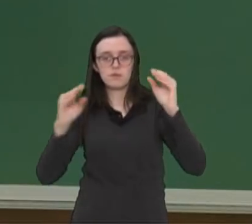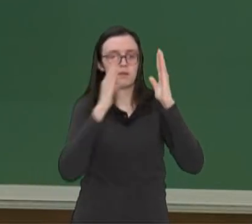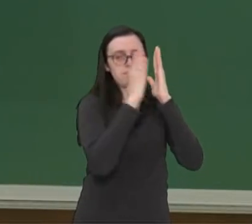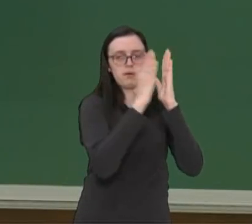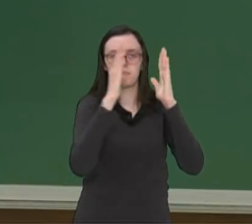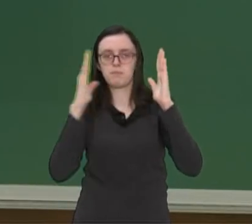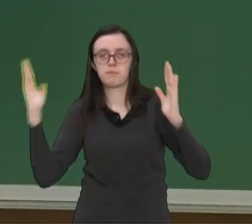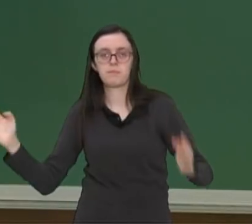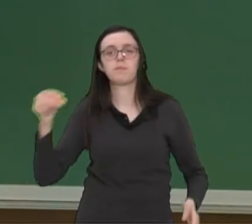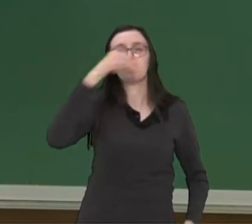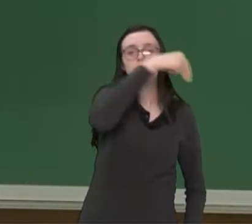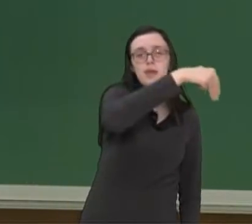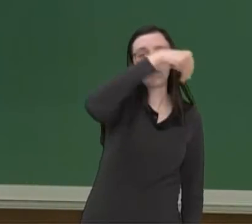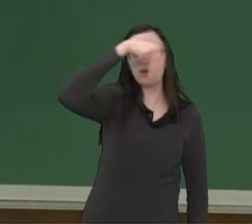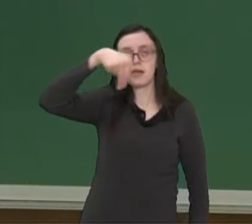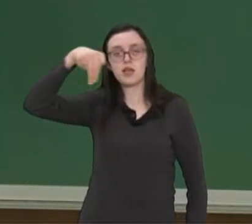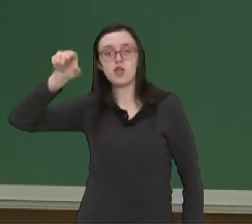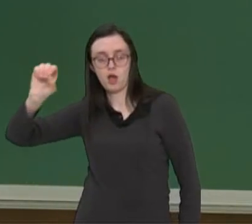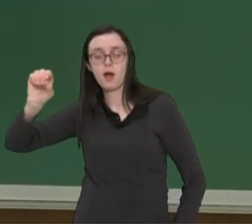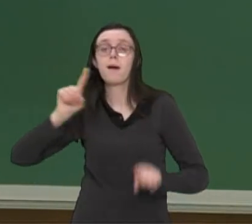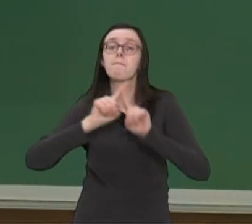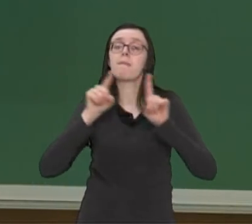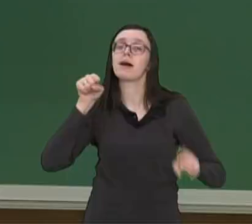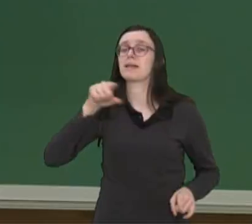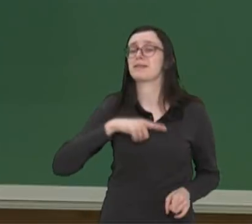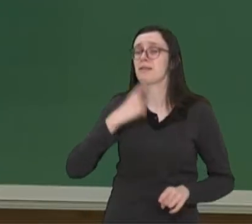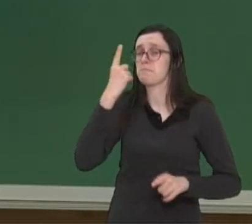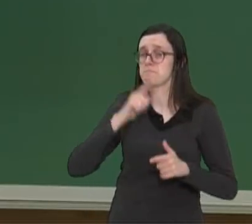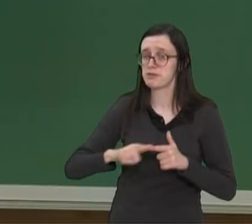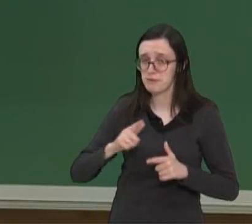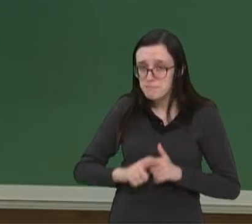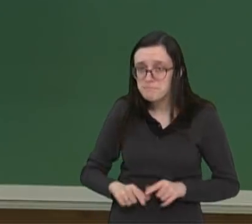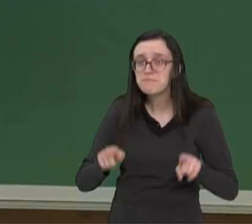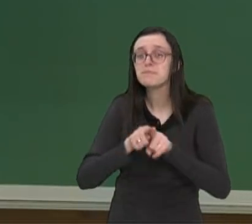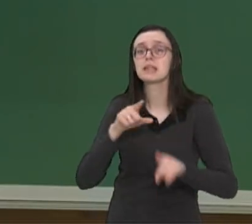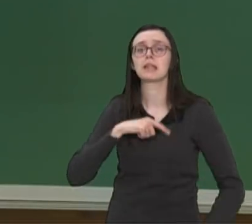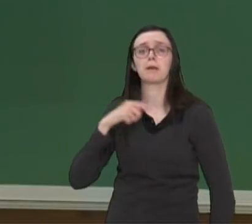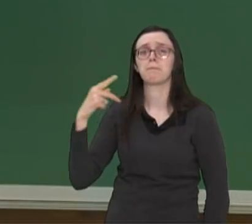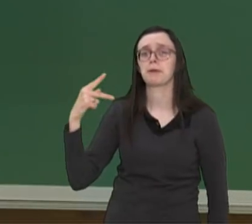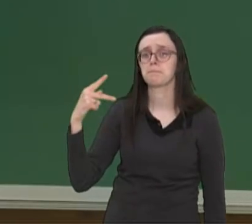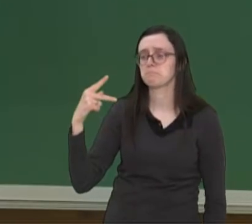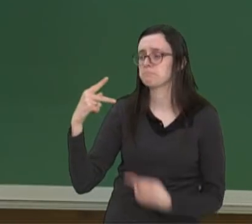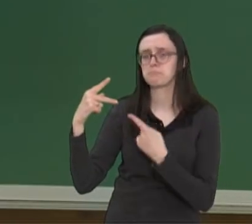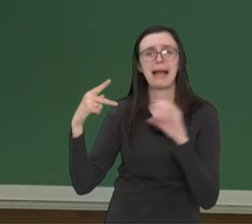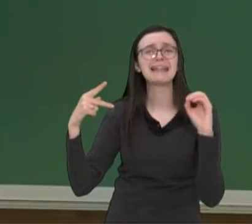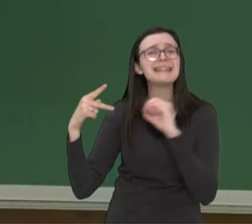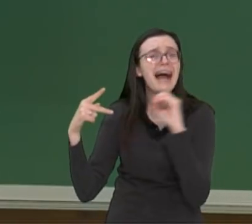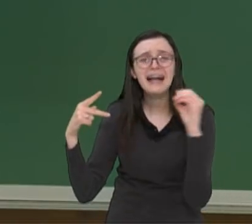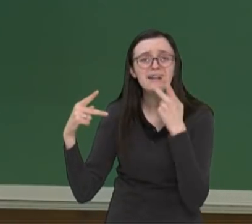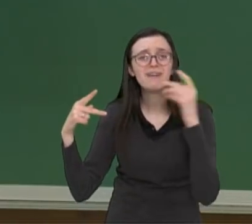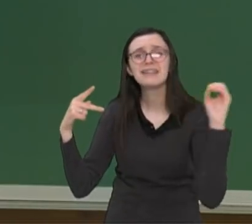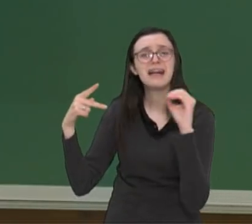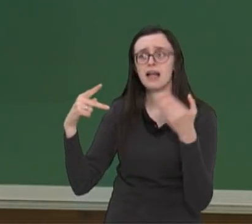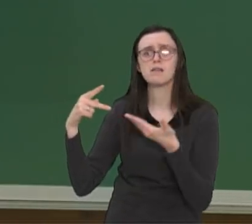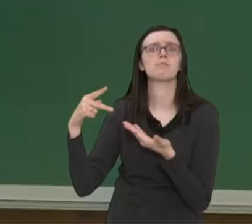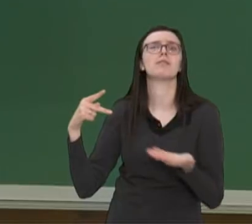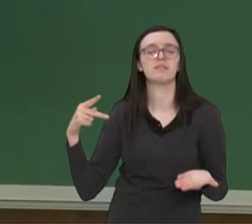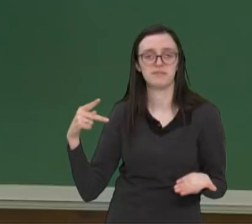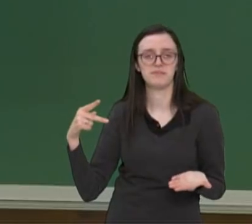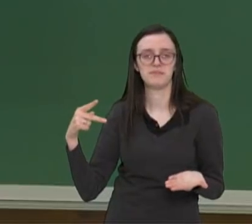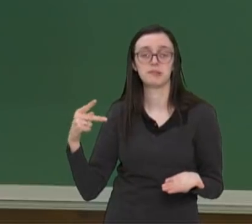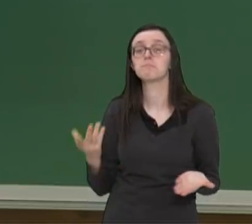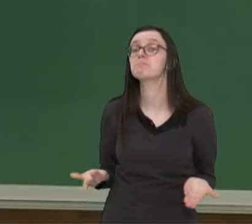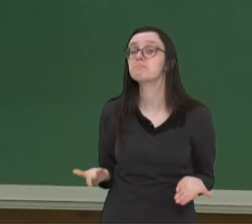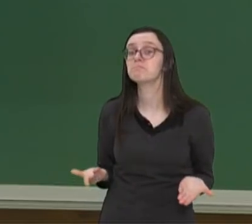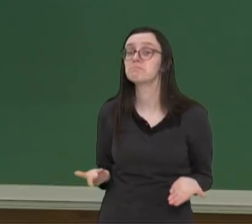eles, M, N e O. Só que aqui tem um problema, também tem o P. E ele não falou nada do P no exercício.